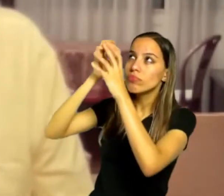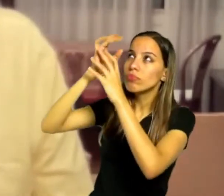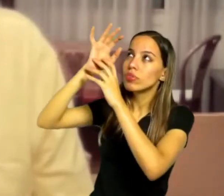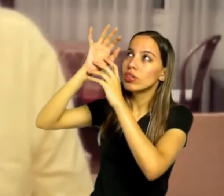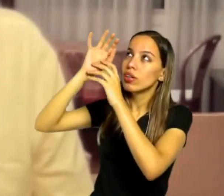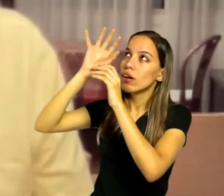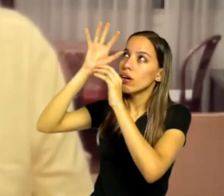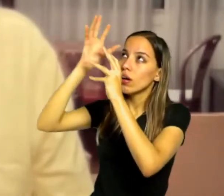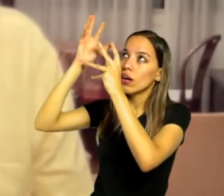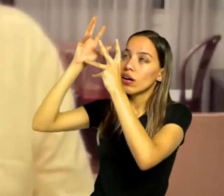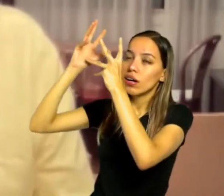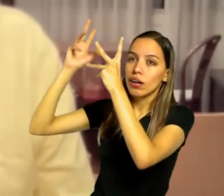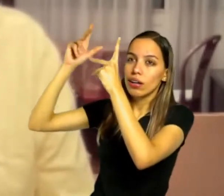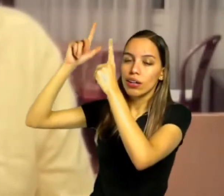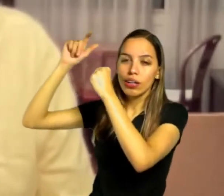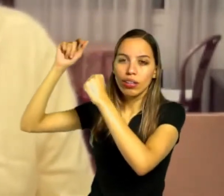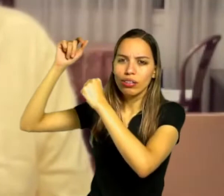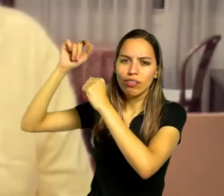de criar imagens